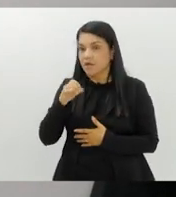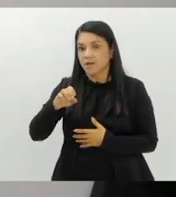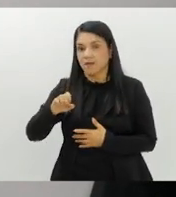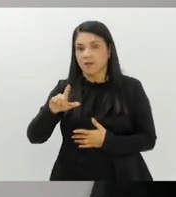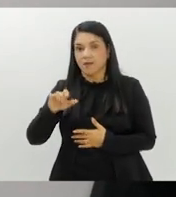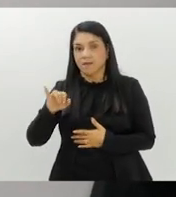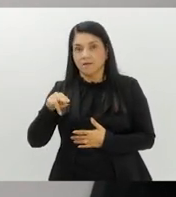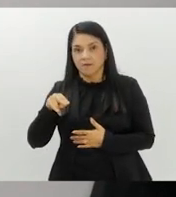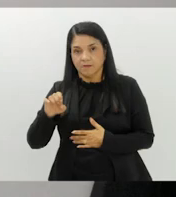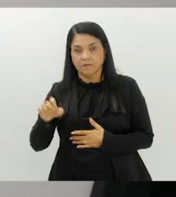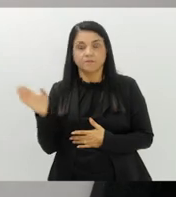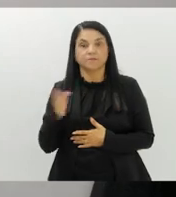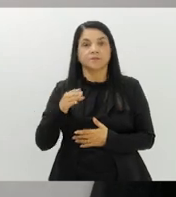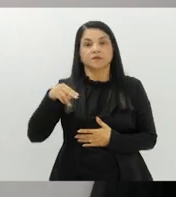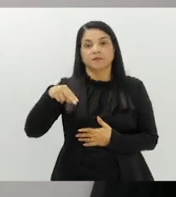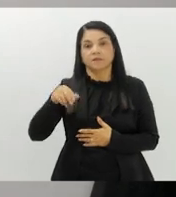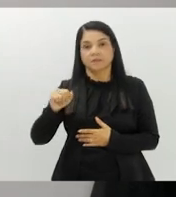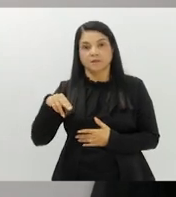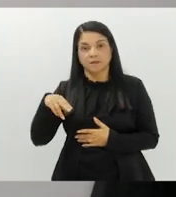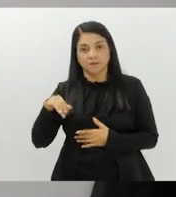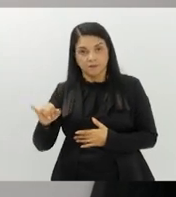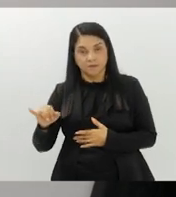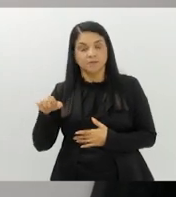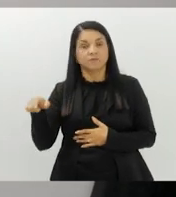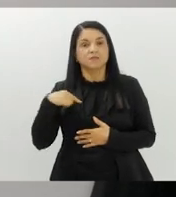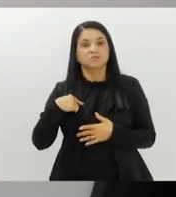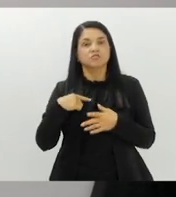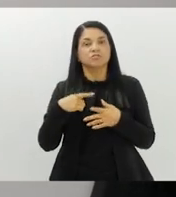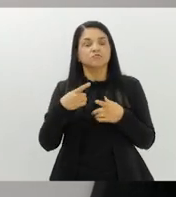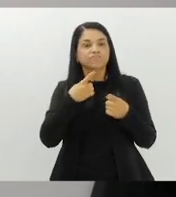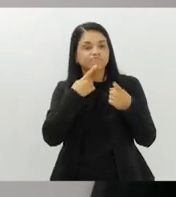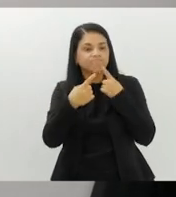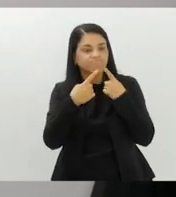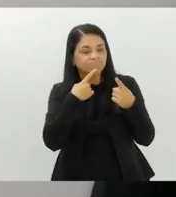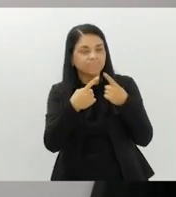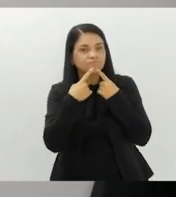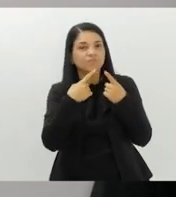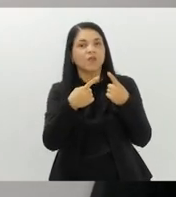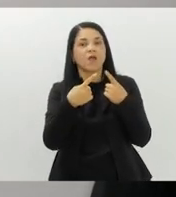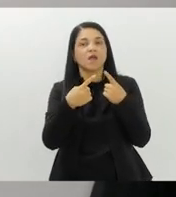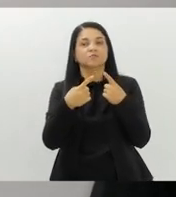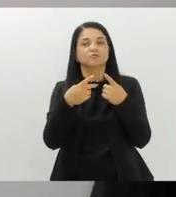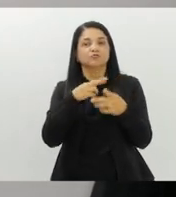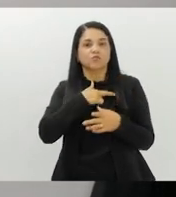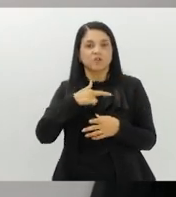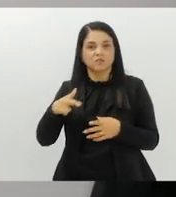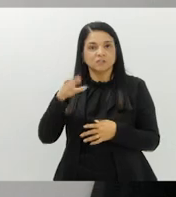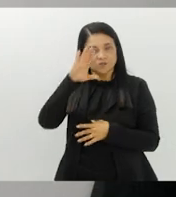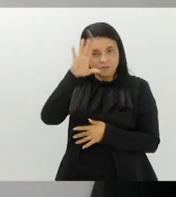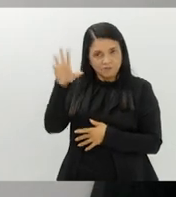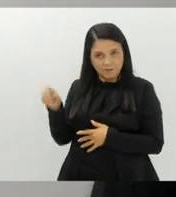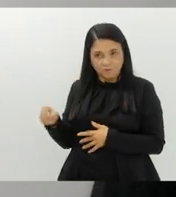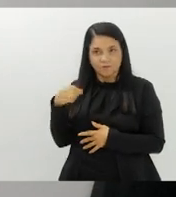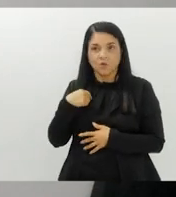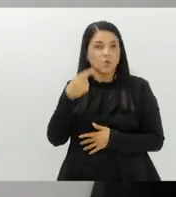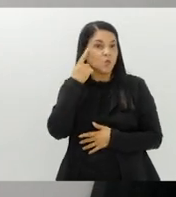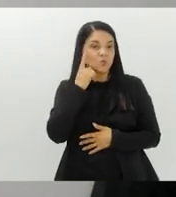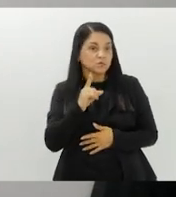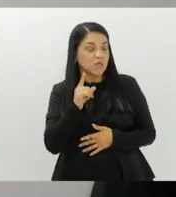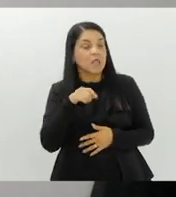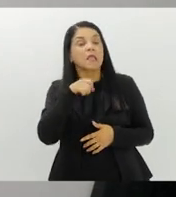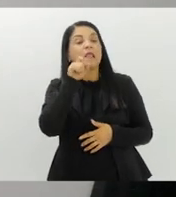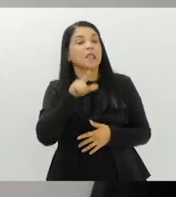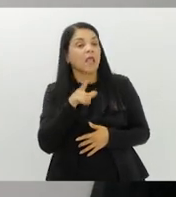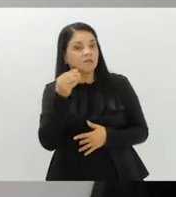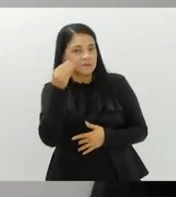né, disse também da tentativa dela de construir diálogos com as religiões de matriz africana. Eu não sei com quem você